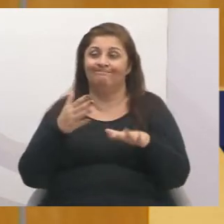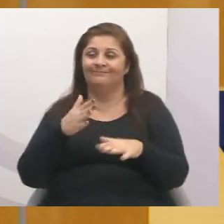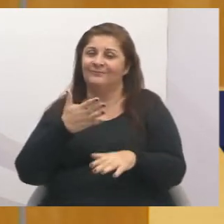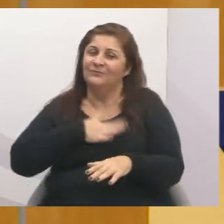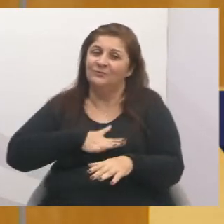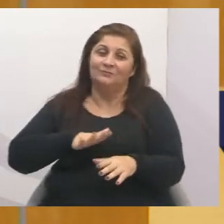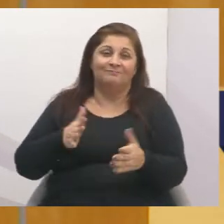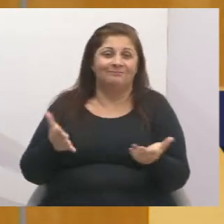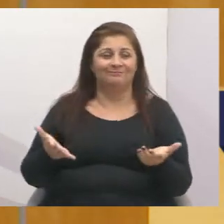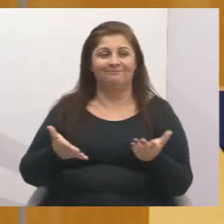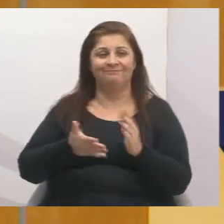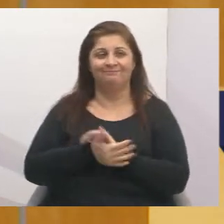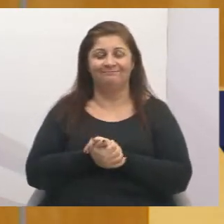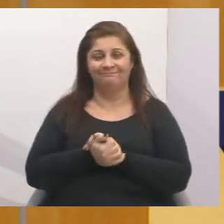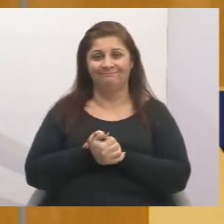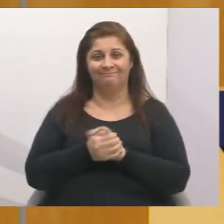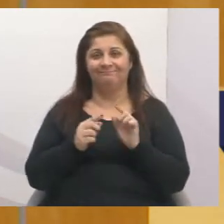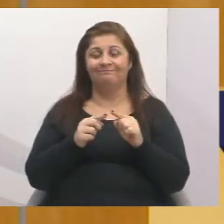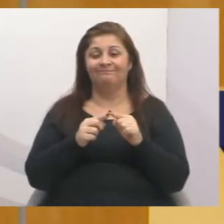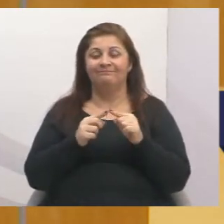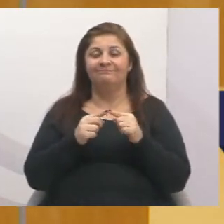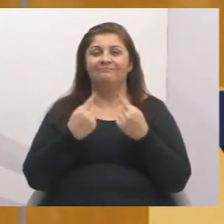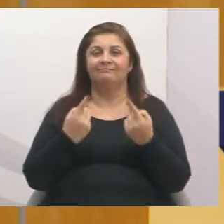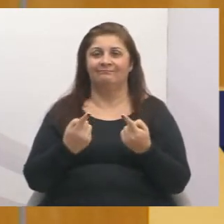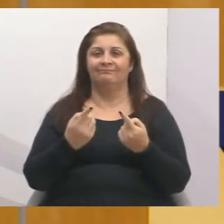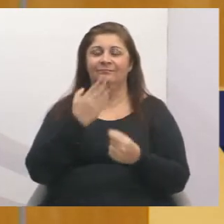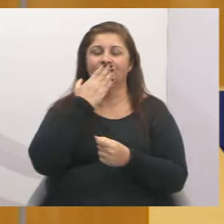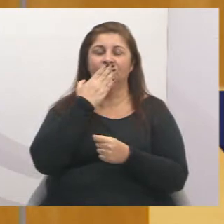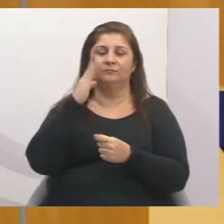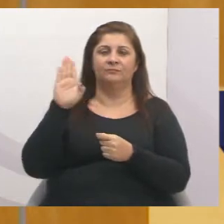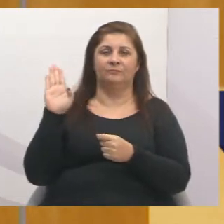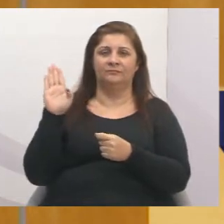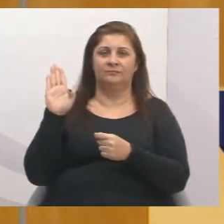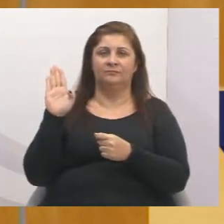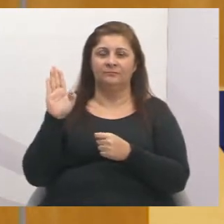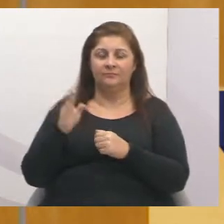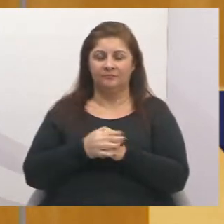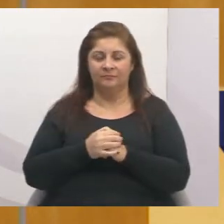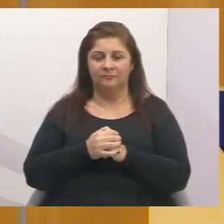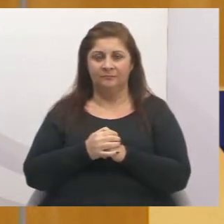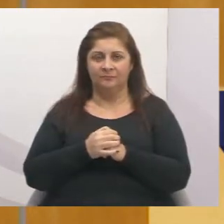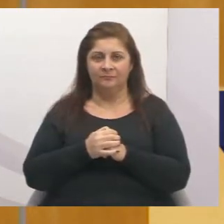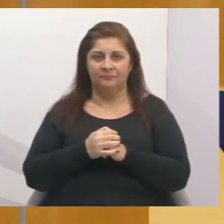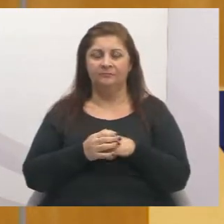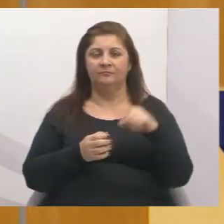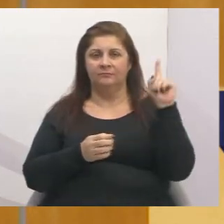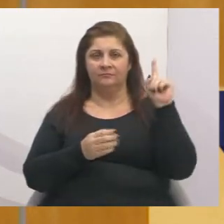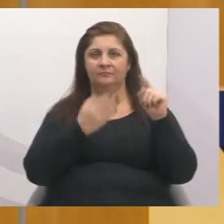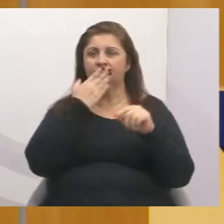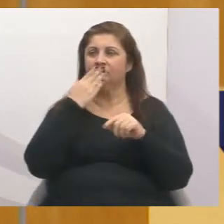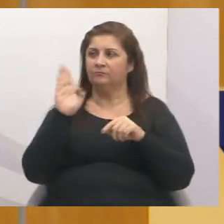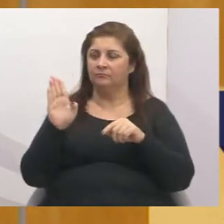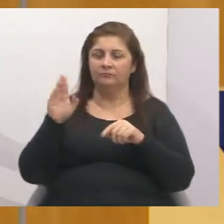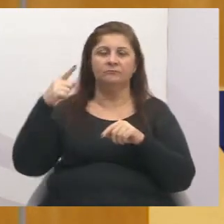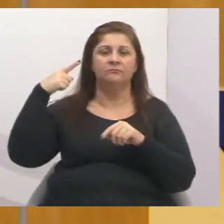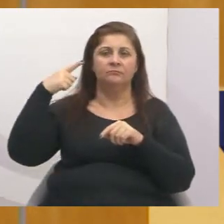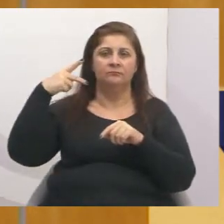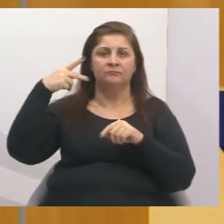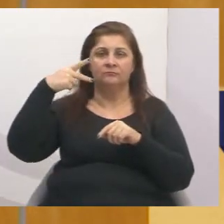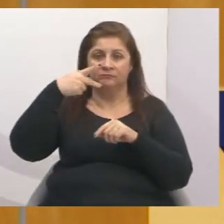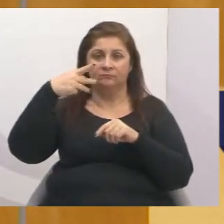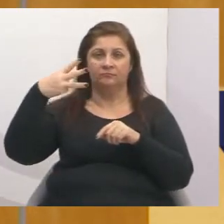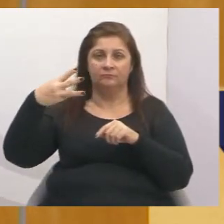seus destinatários. No entanto, nós juramos aqui, nesta Casa Legislativa, eu jurei, os 13 vereadores